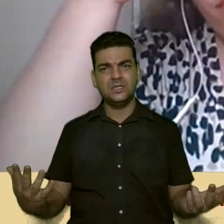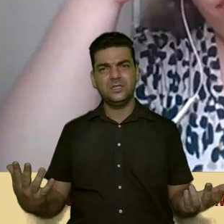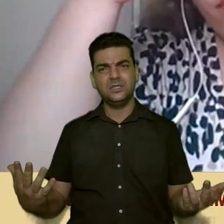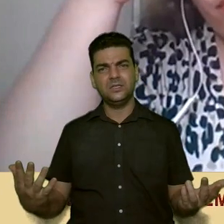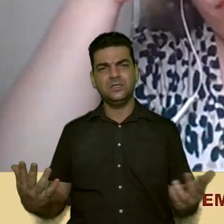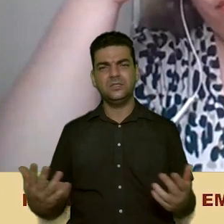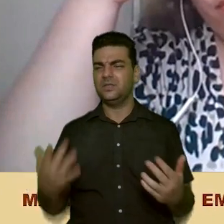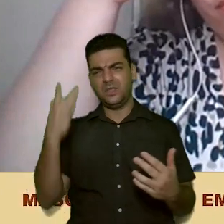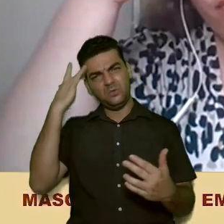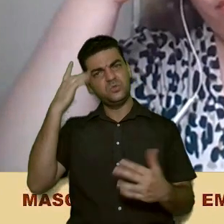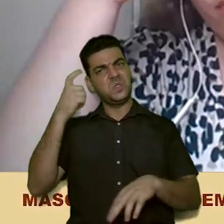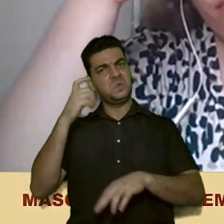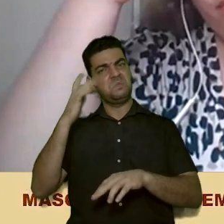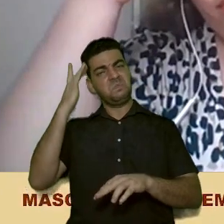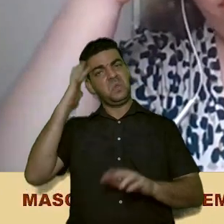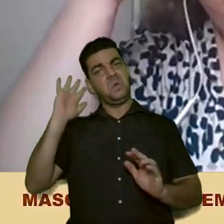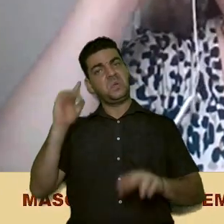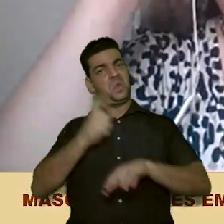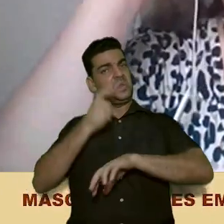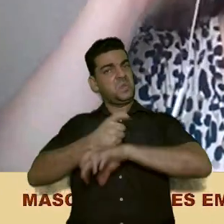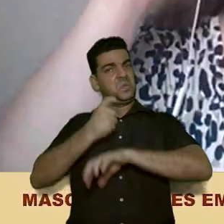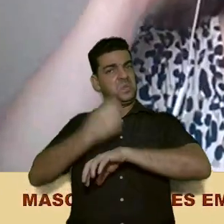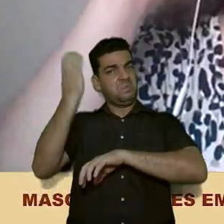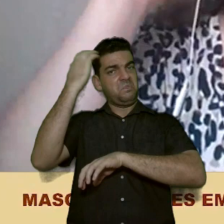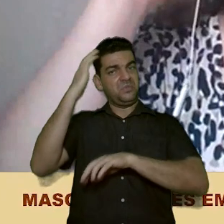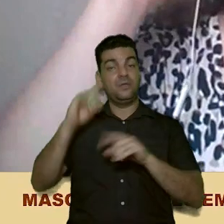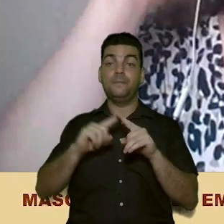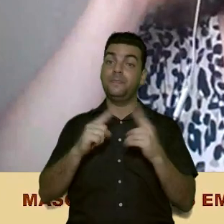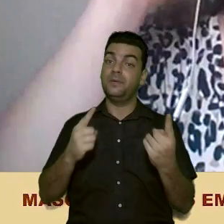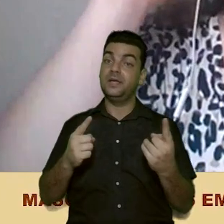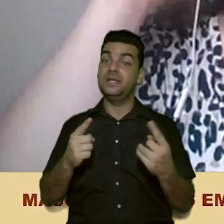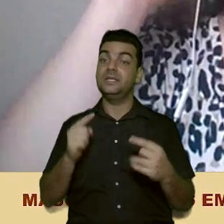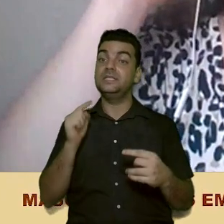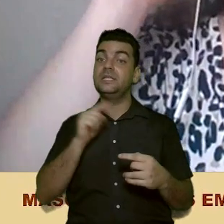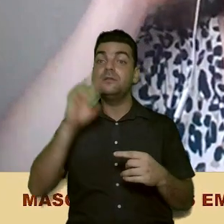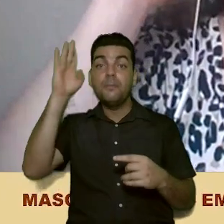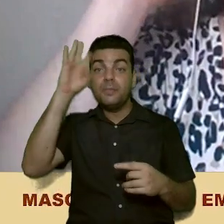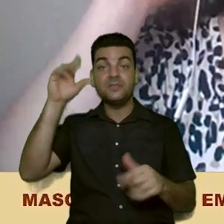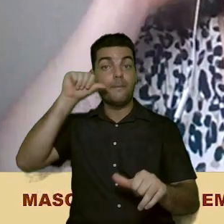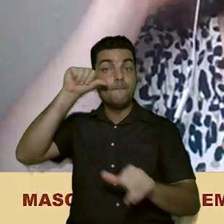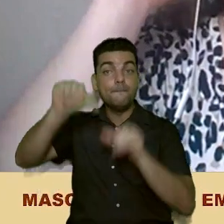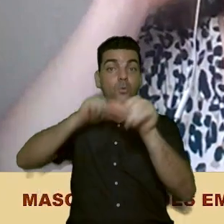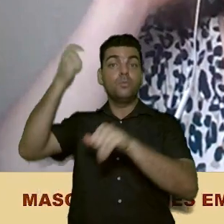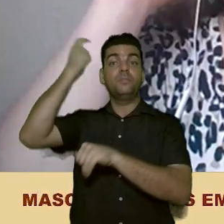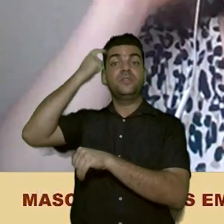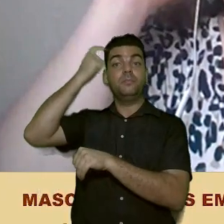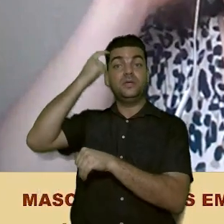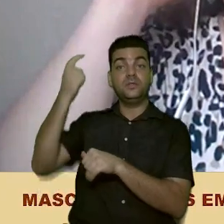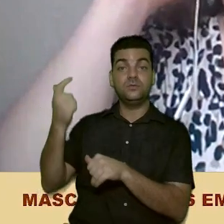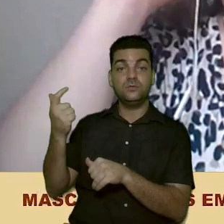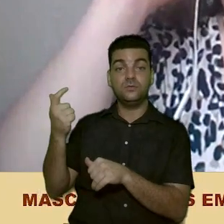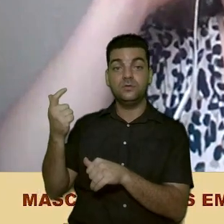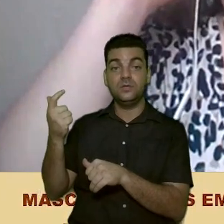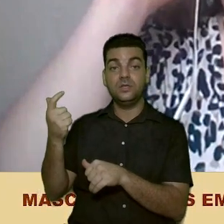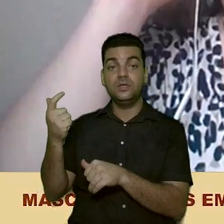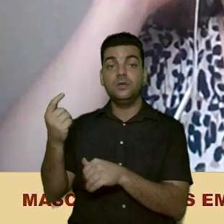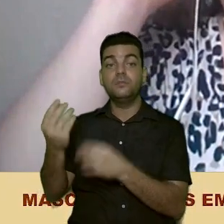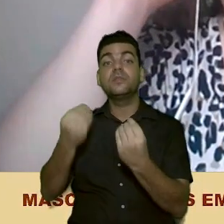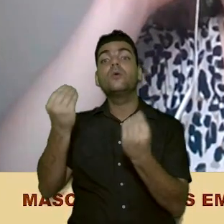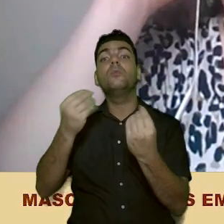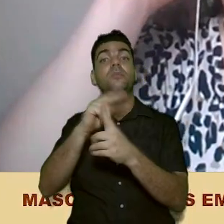ali enraizada e vai continuar. Mas se esse pai ganha consciência e muda esse pensamento e começa a entender uma outra forma sobre